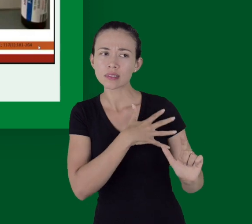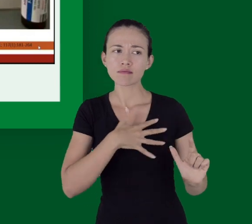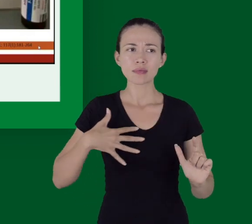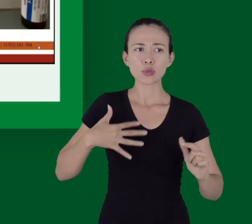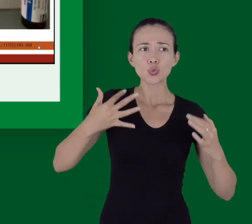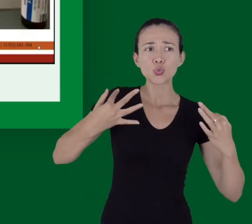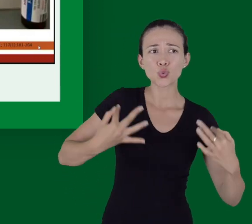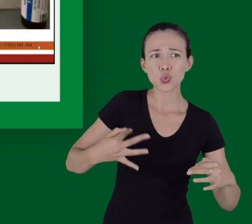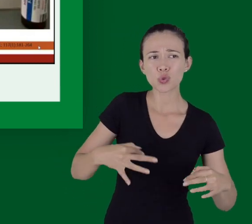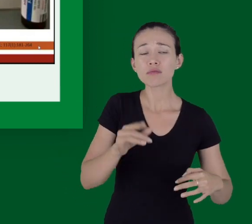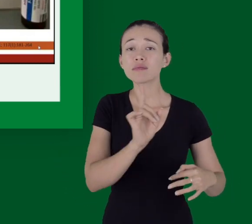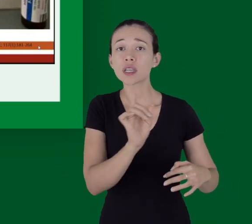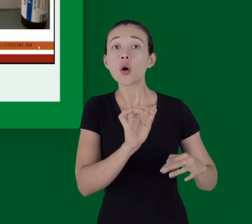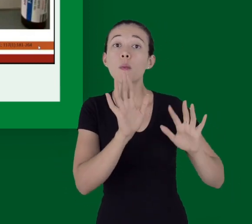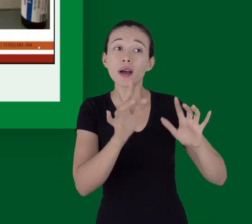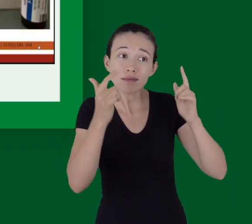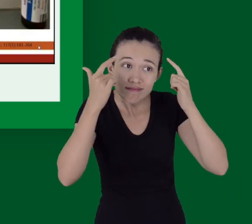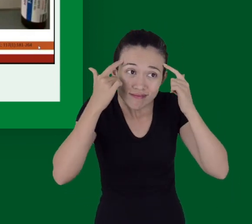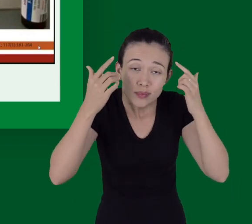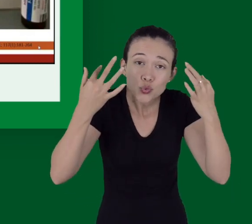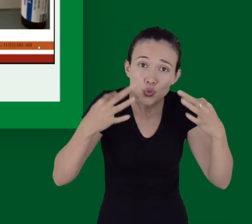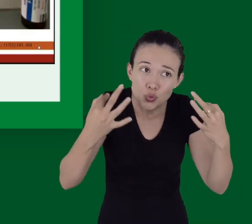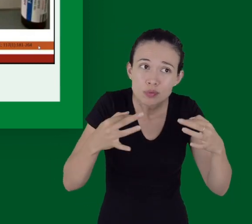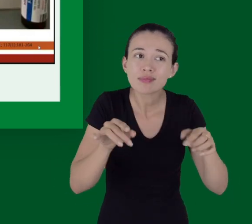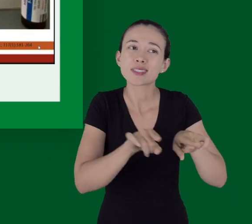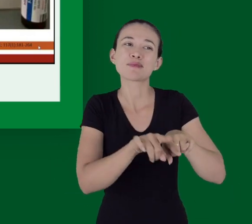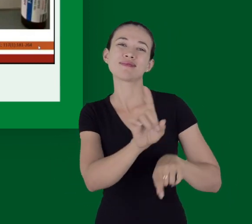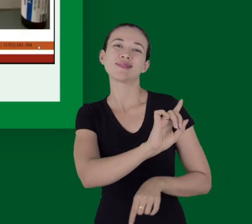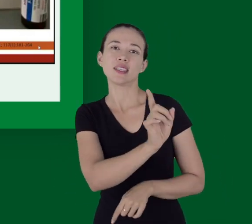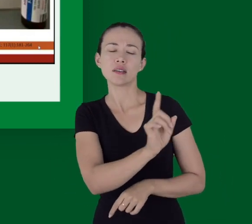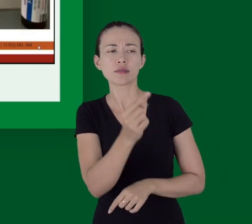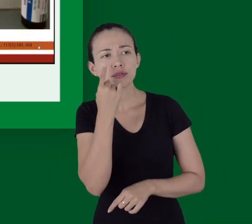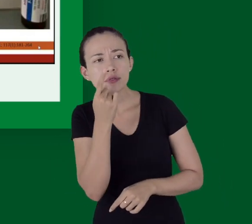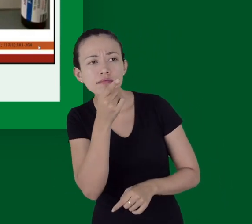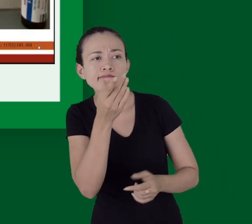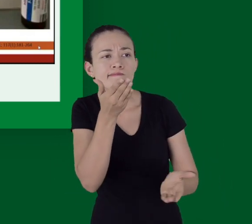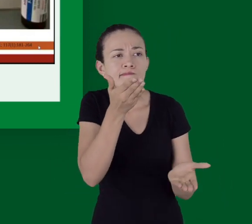ele com cefaleia e nem com dor torácica. Achar um meio termo ali de dose